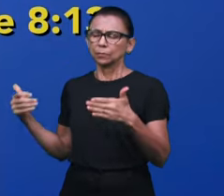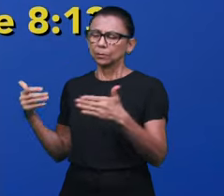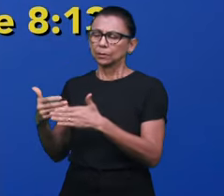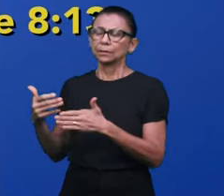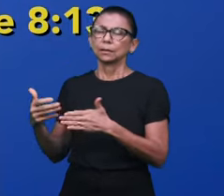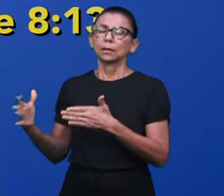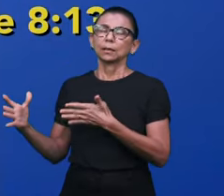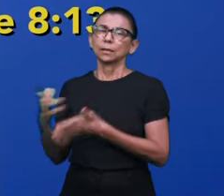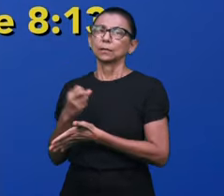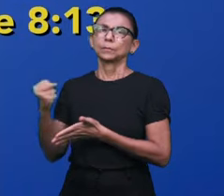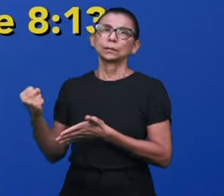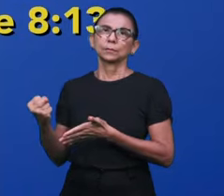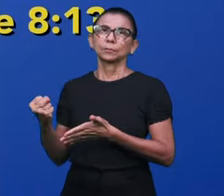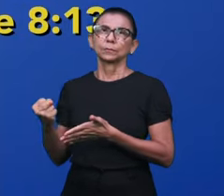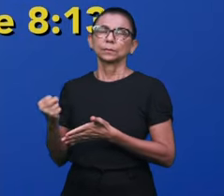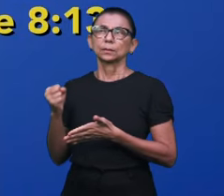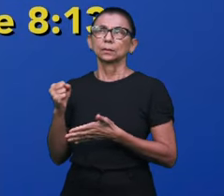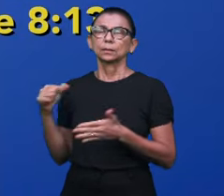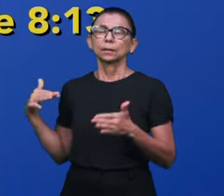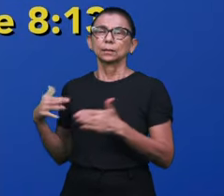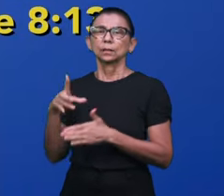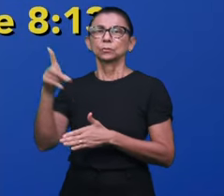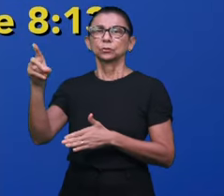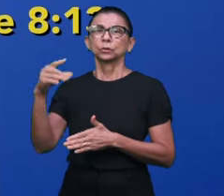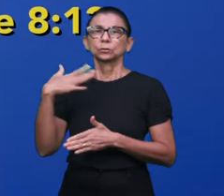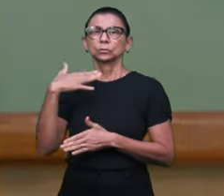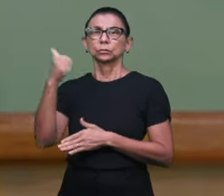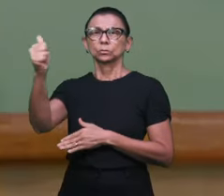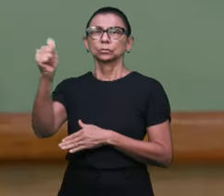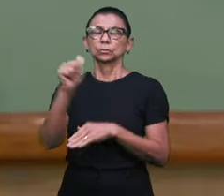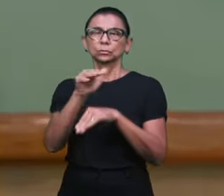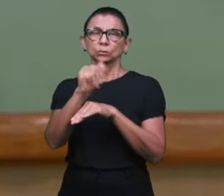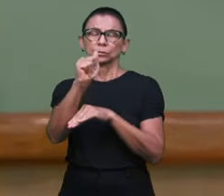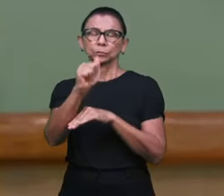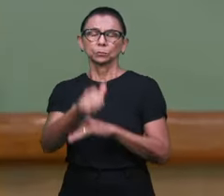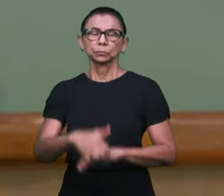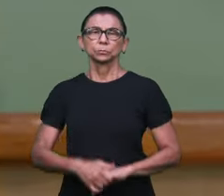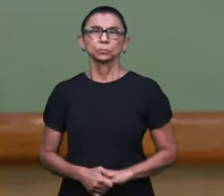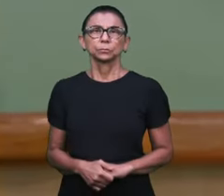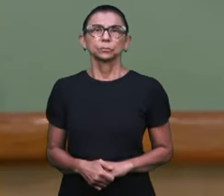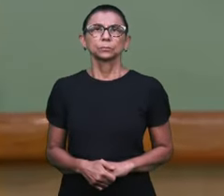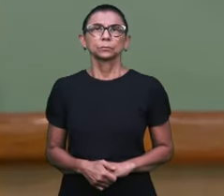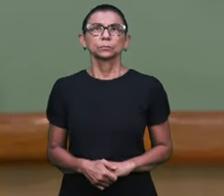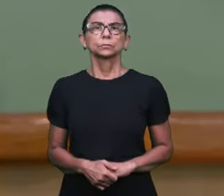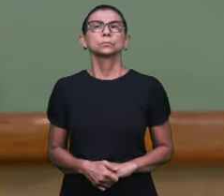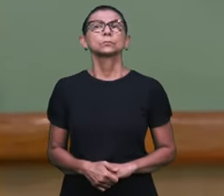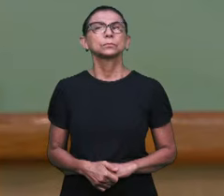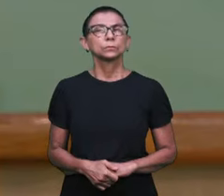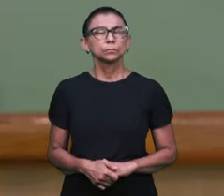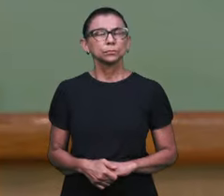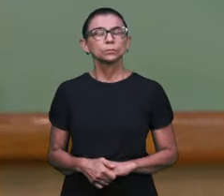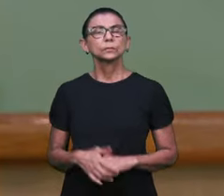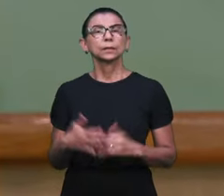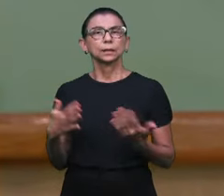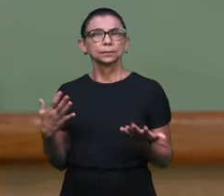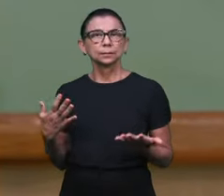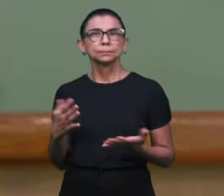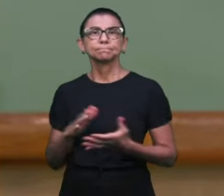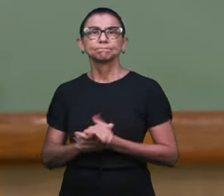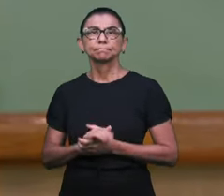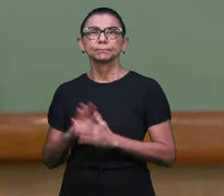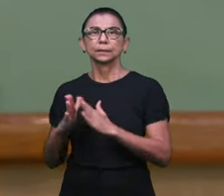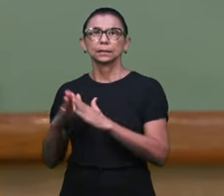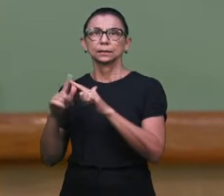que o Senhor o chamou. A paz do Senhor Jesus para todos. Muito bem, assim será livrada a igreja fiel